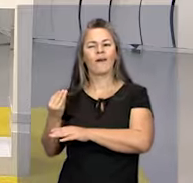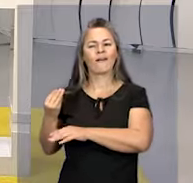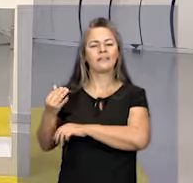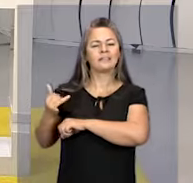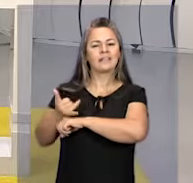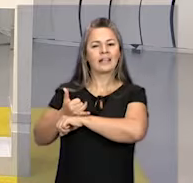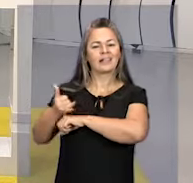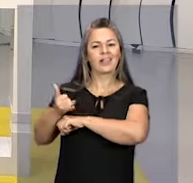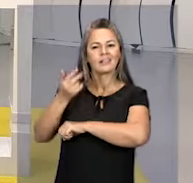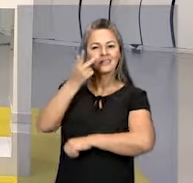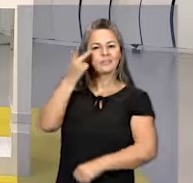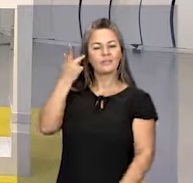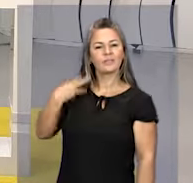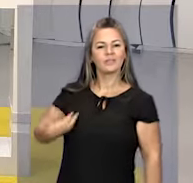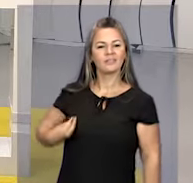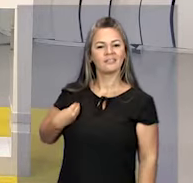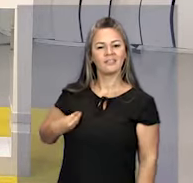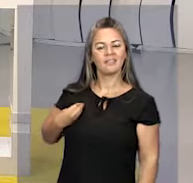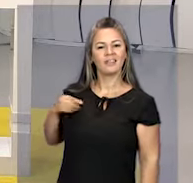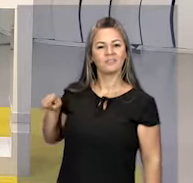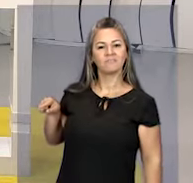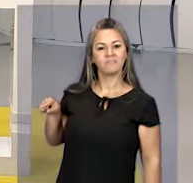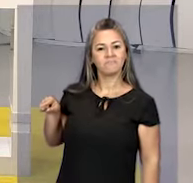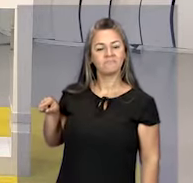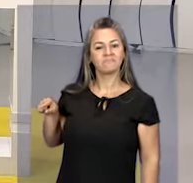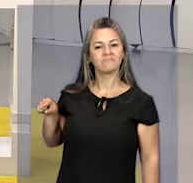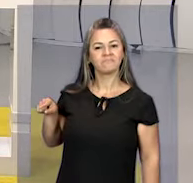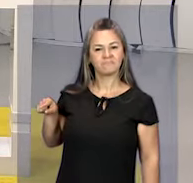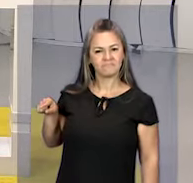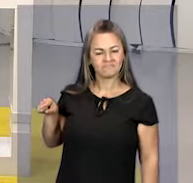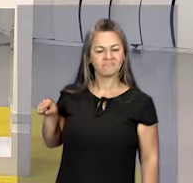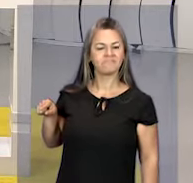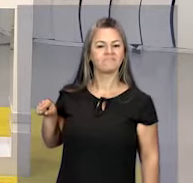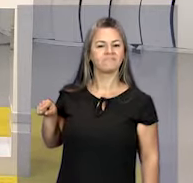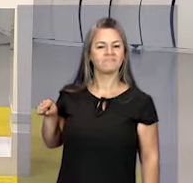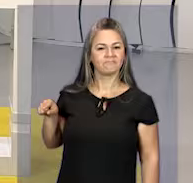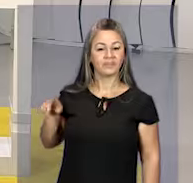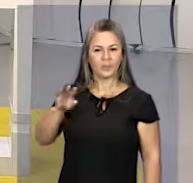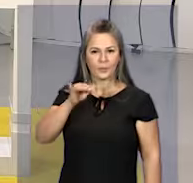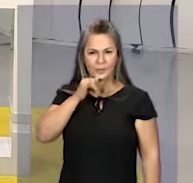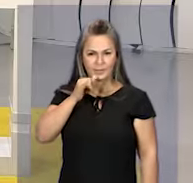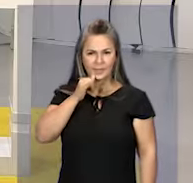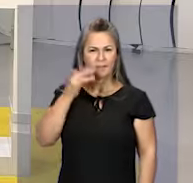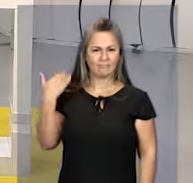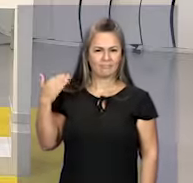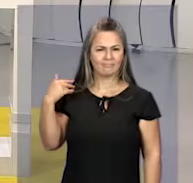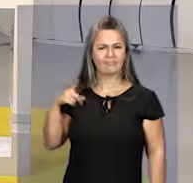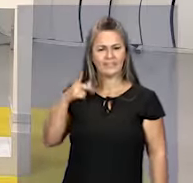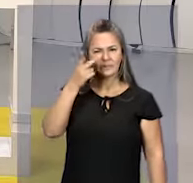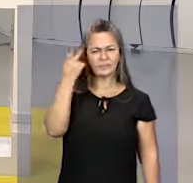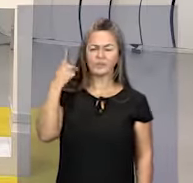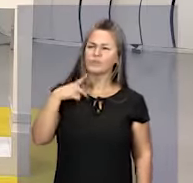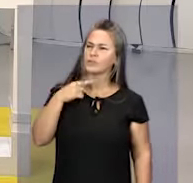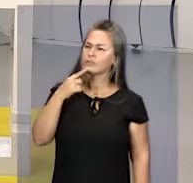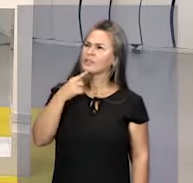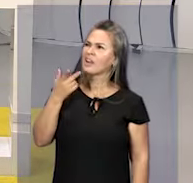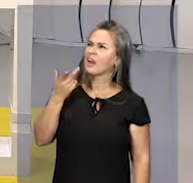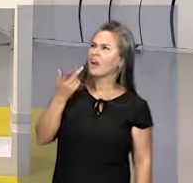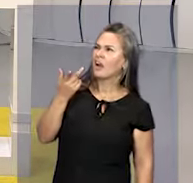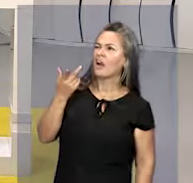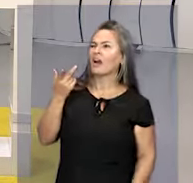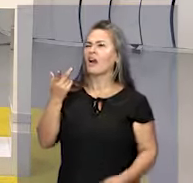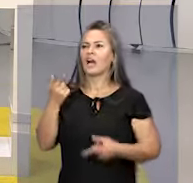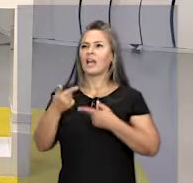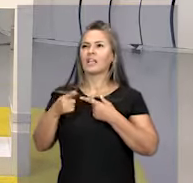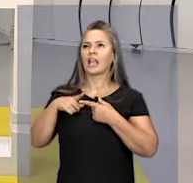tentavam entender o mundo. Então, era difícil para as pessoas falar, olha, existe dia e noite